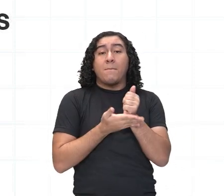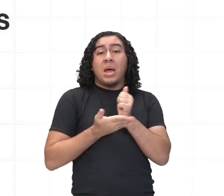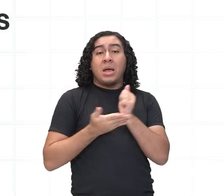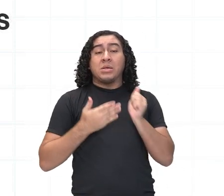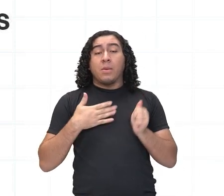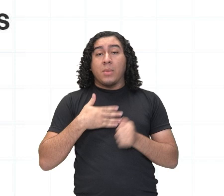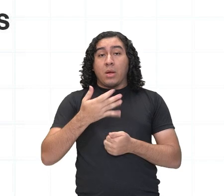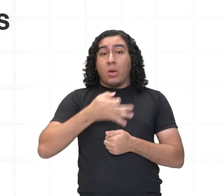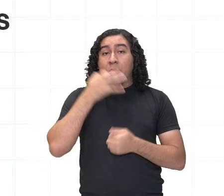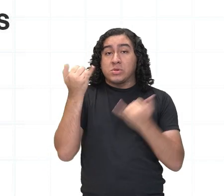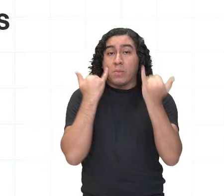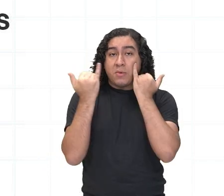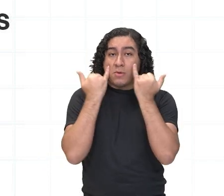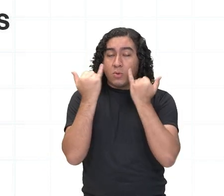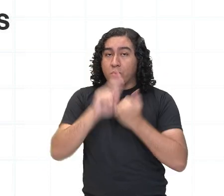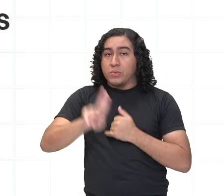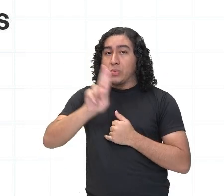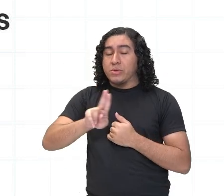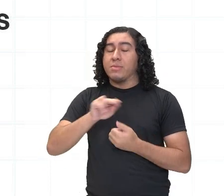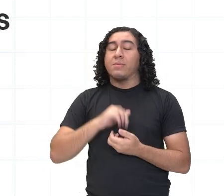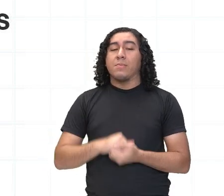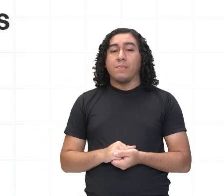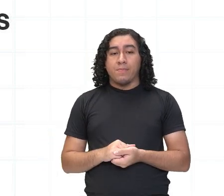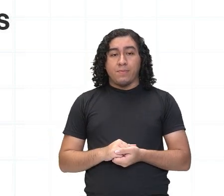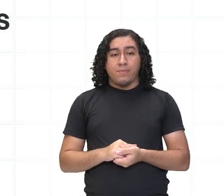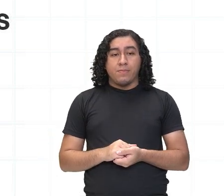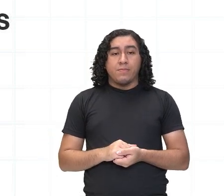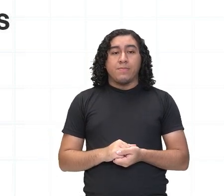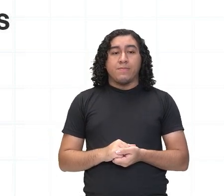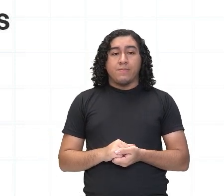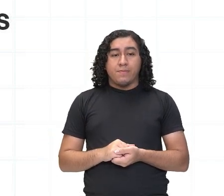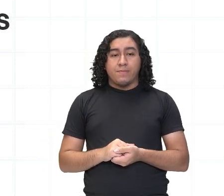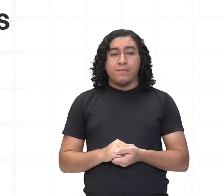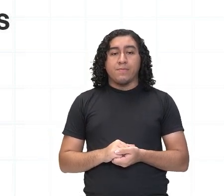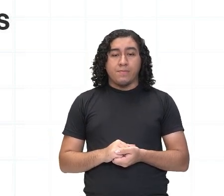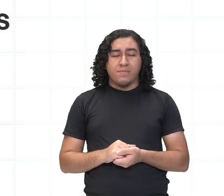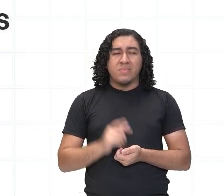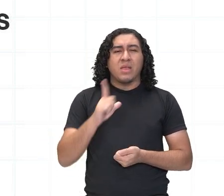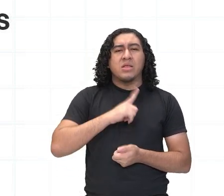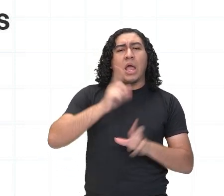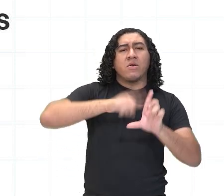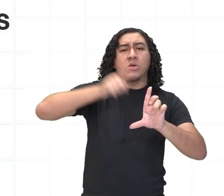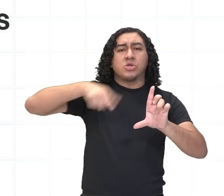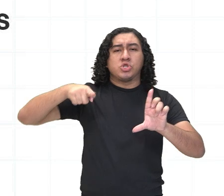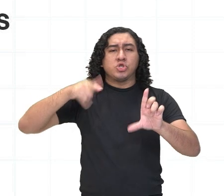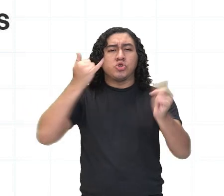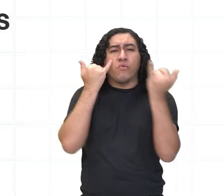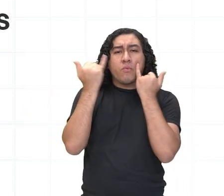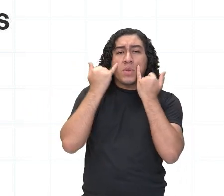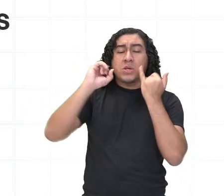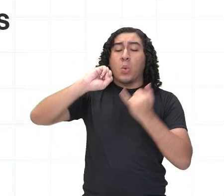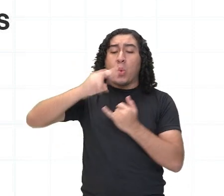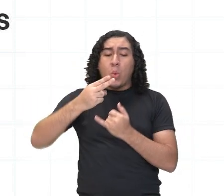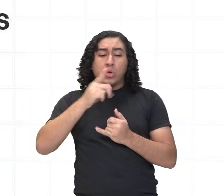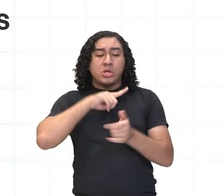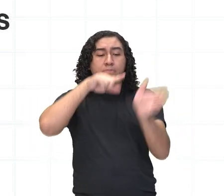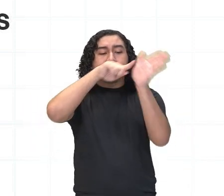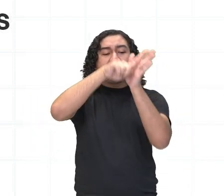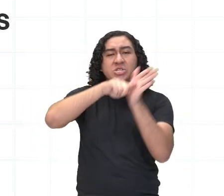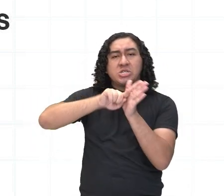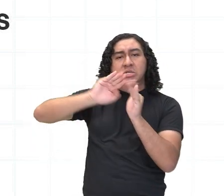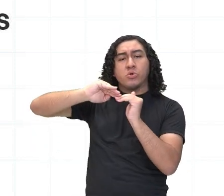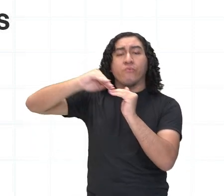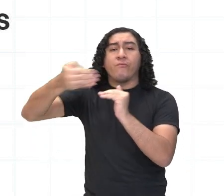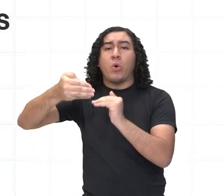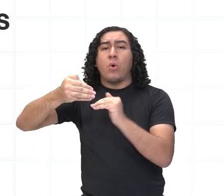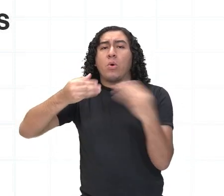empregados por mim, né? Vou utilizar dados estatísticos? Vou usar dados de pesquisas, né?